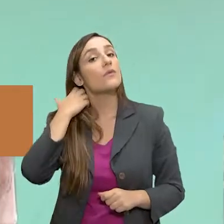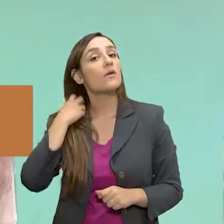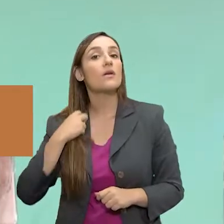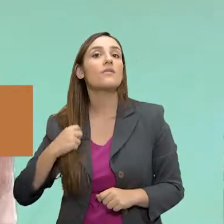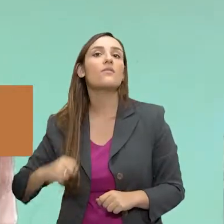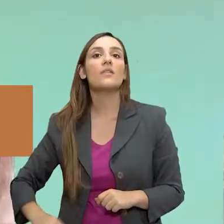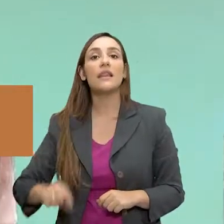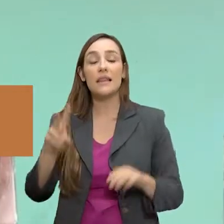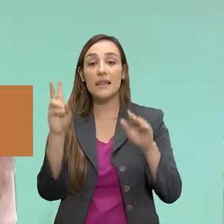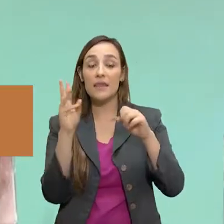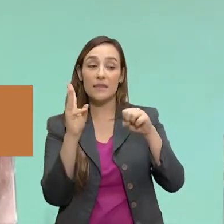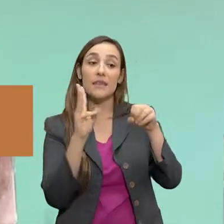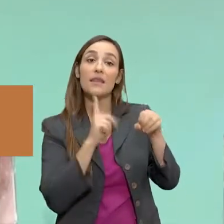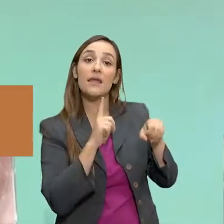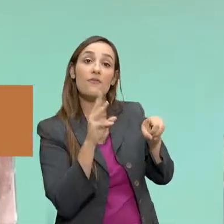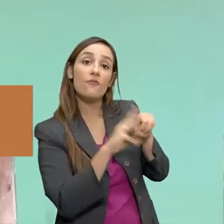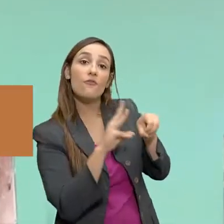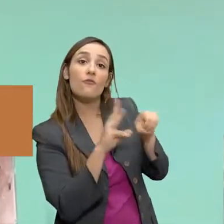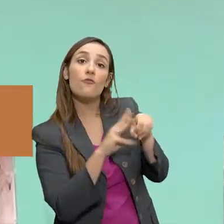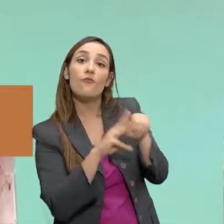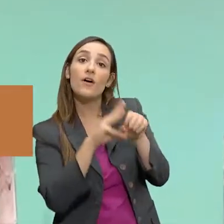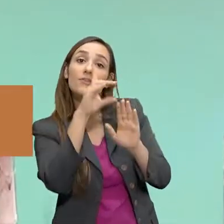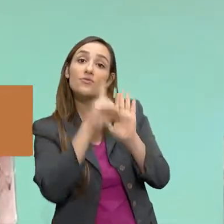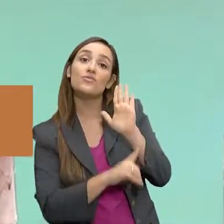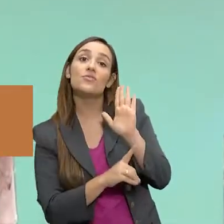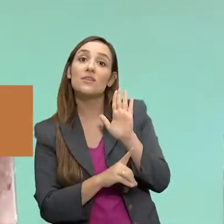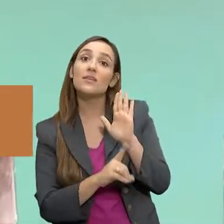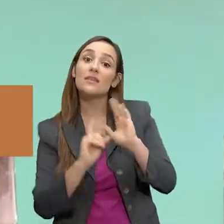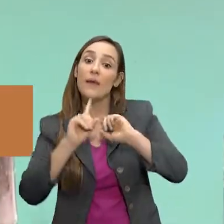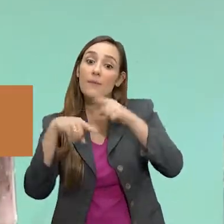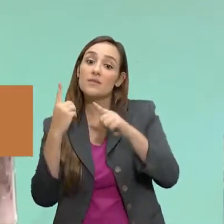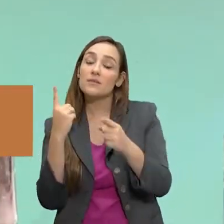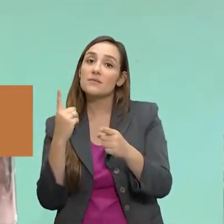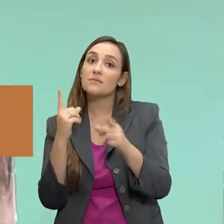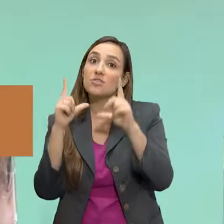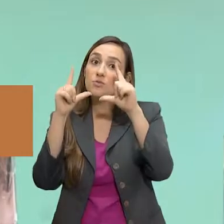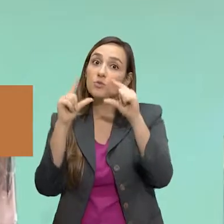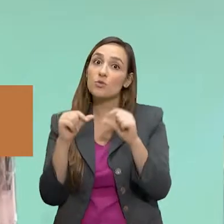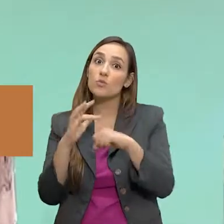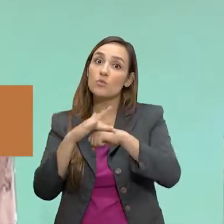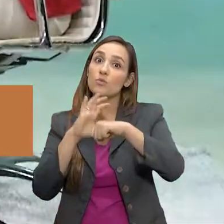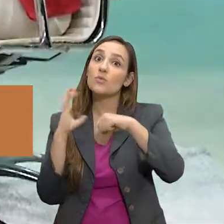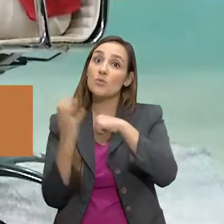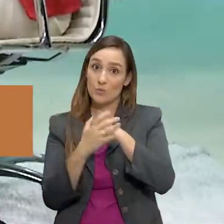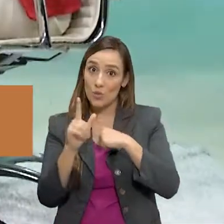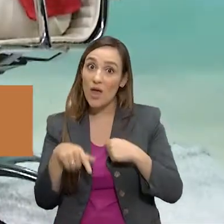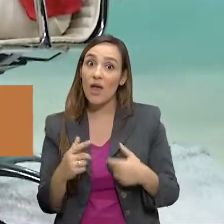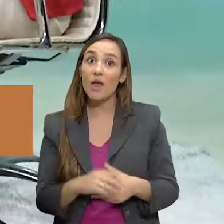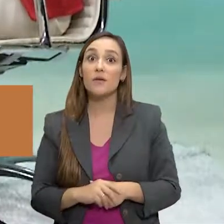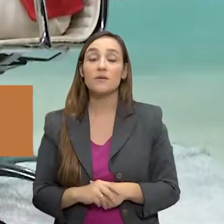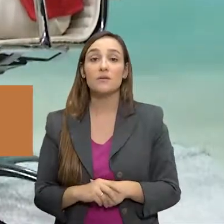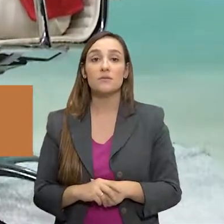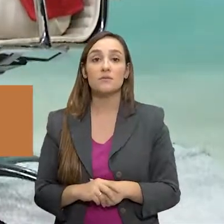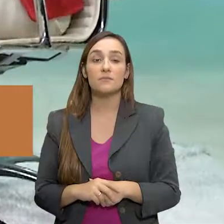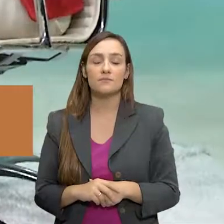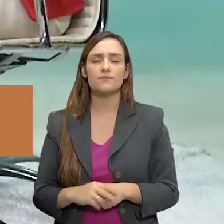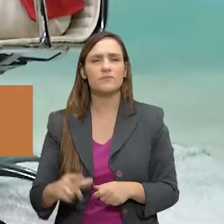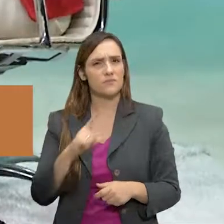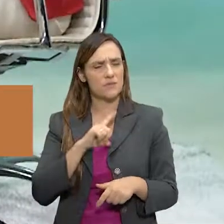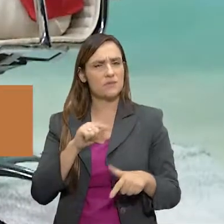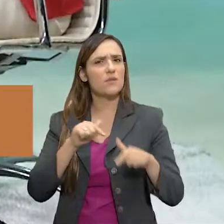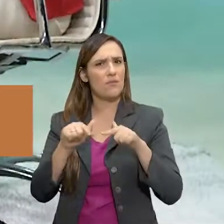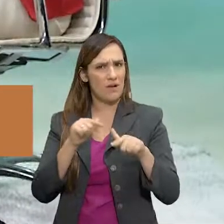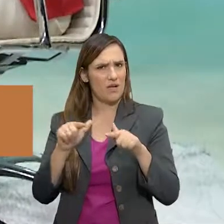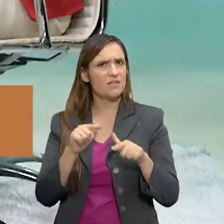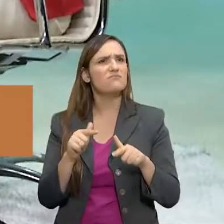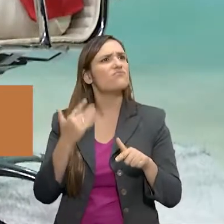com a van dos direitos, um pouco depois desse momento crítico, né, da pandemia, foi um grande marco também. E